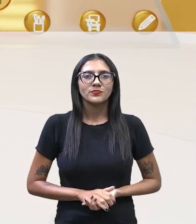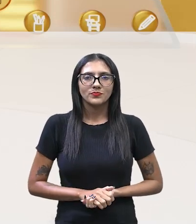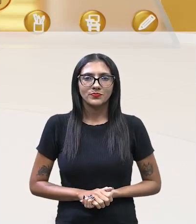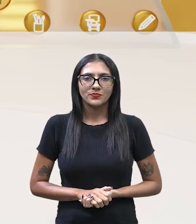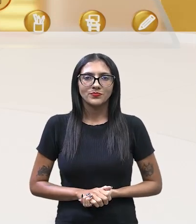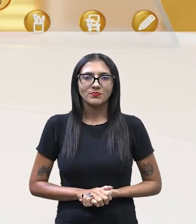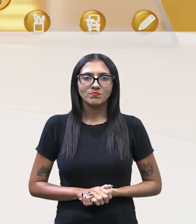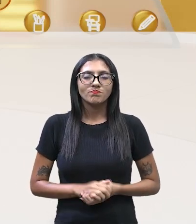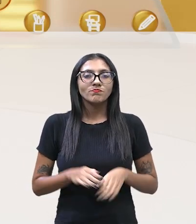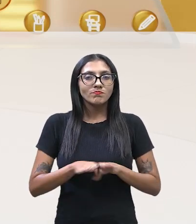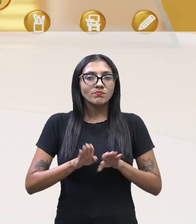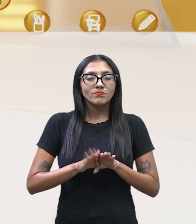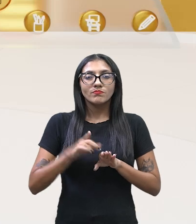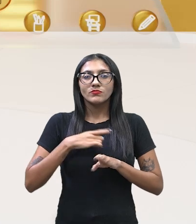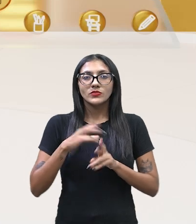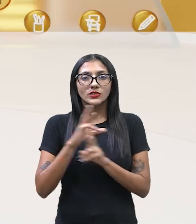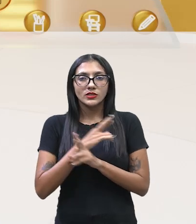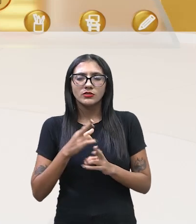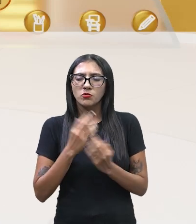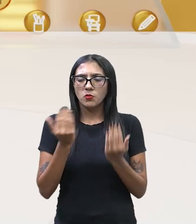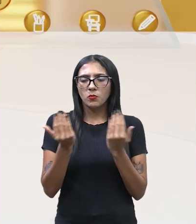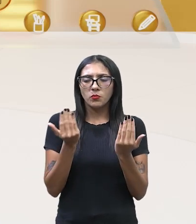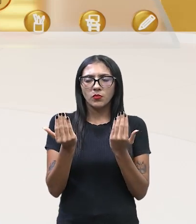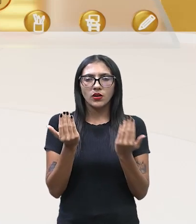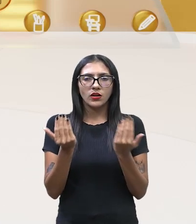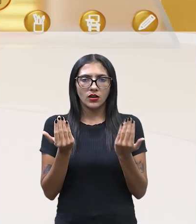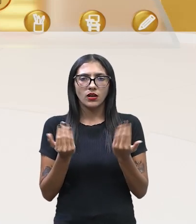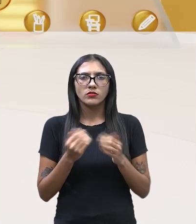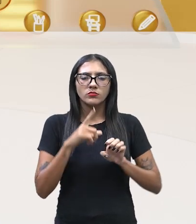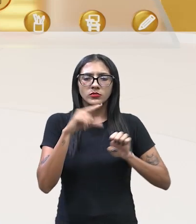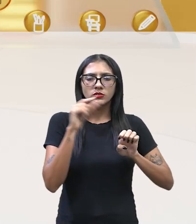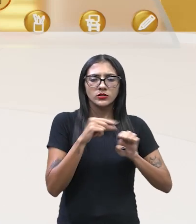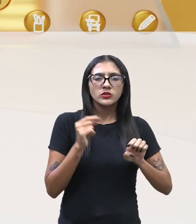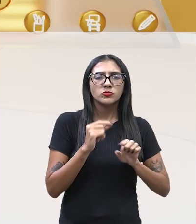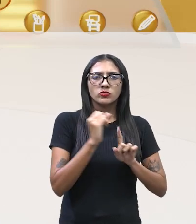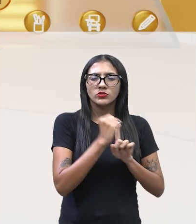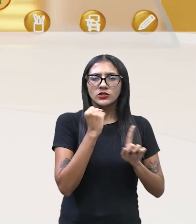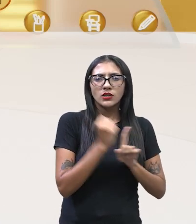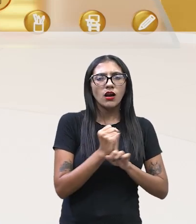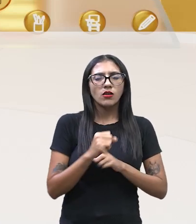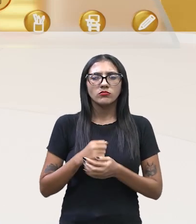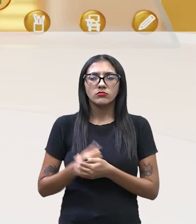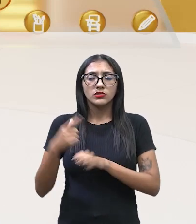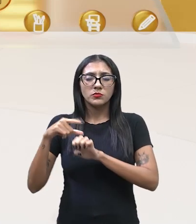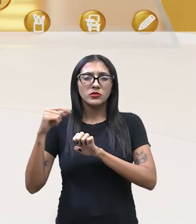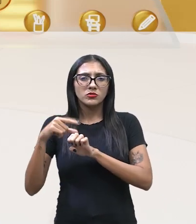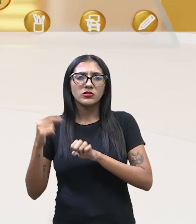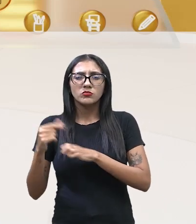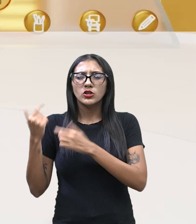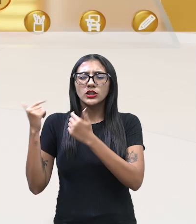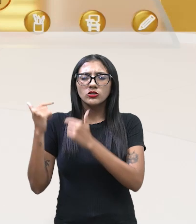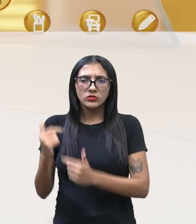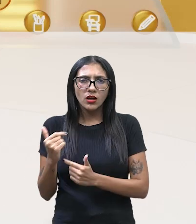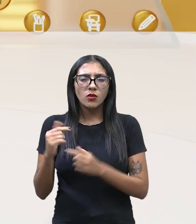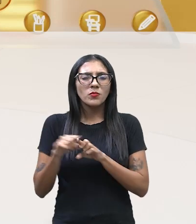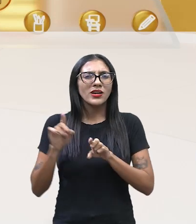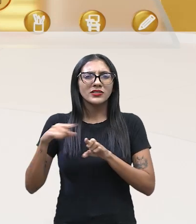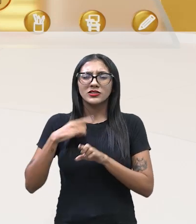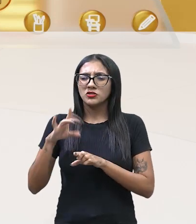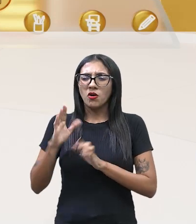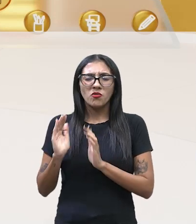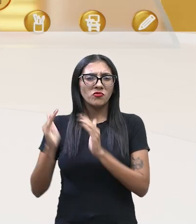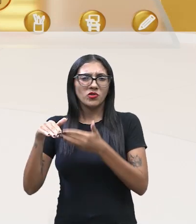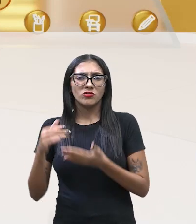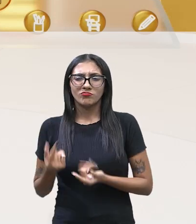impacto social, a gente tem que saber também diferenciá-lo do nosso empreendedorismo tradicional. Porque quando a gente pensa em empreendedorismo, a gente só pensa realmente na questão